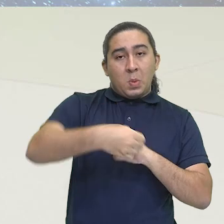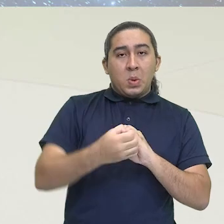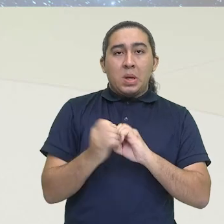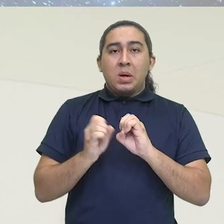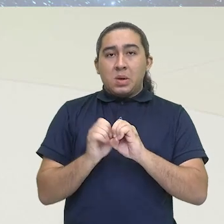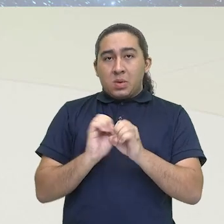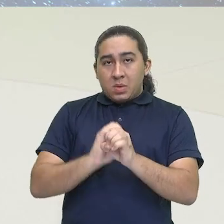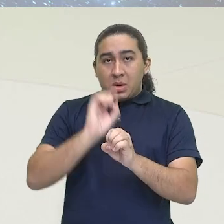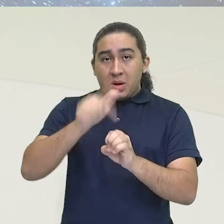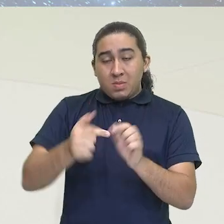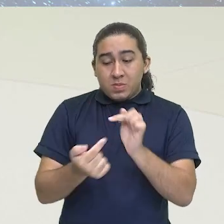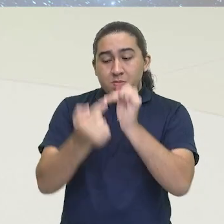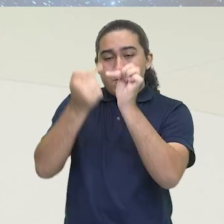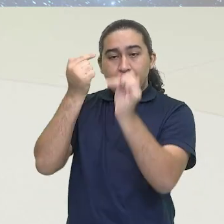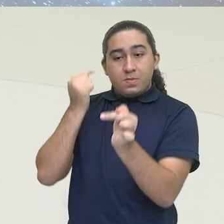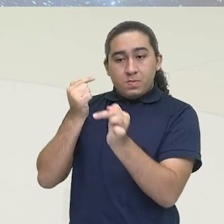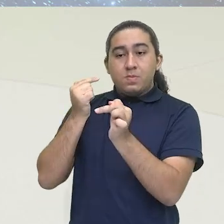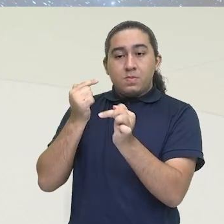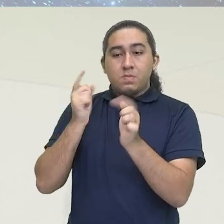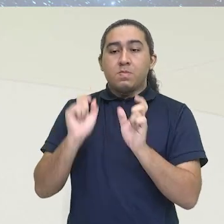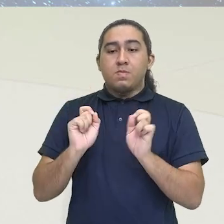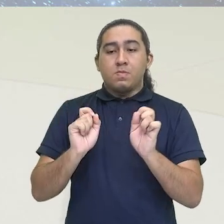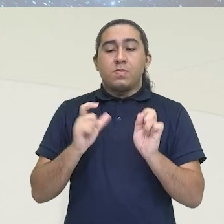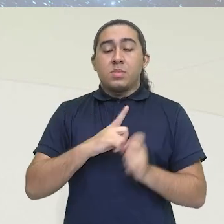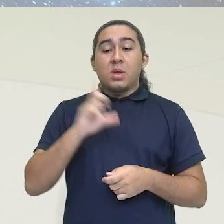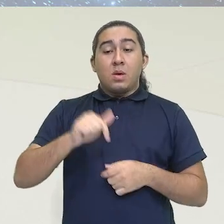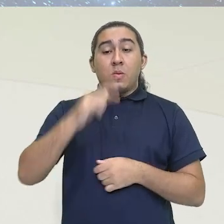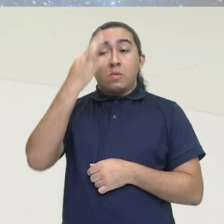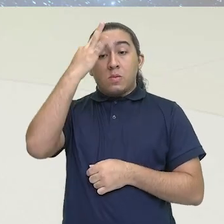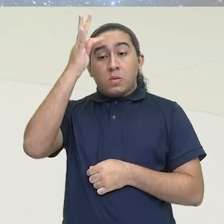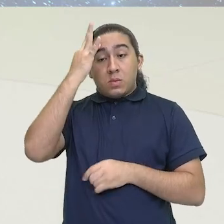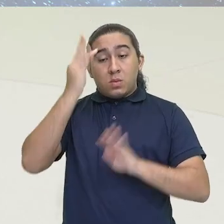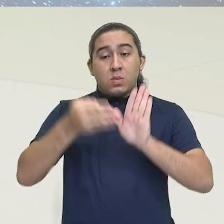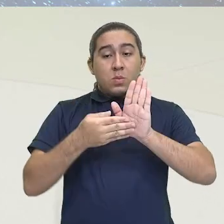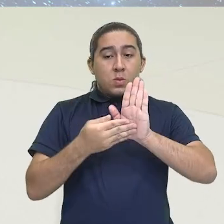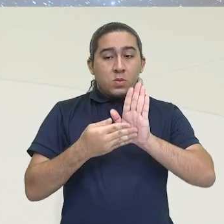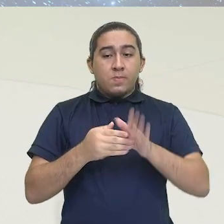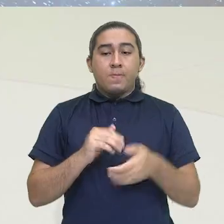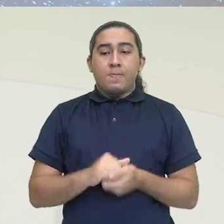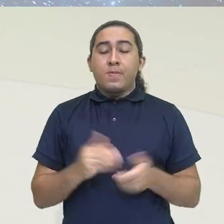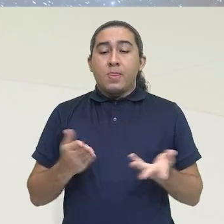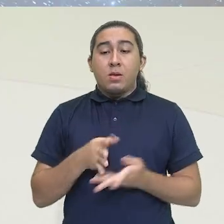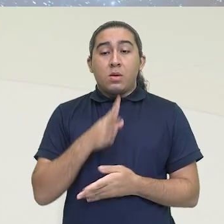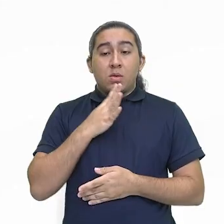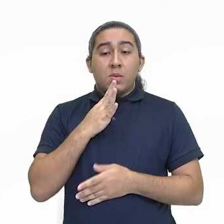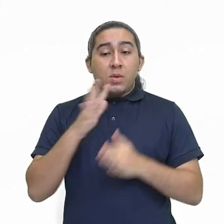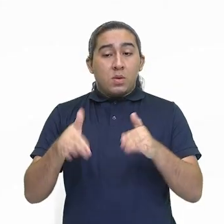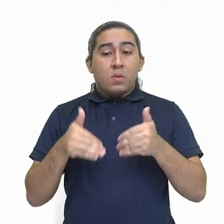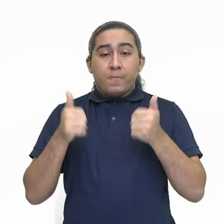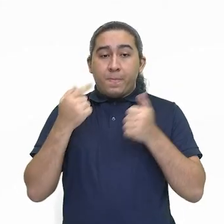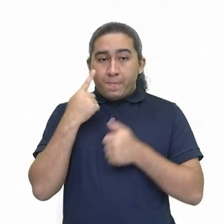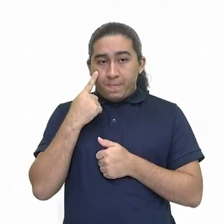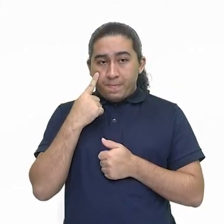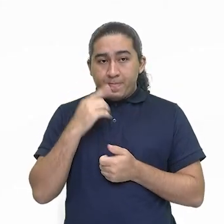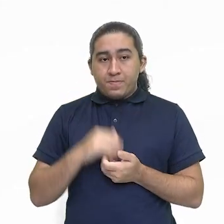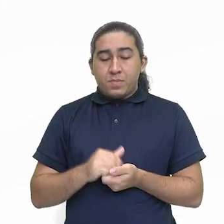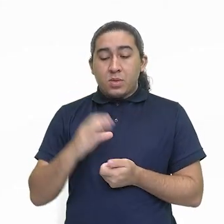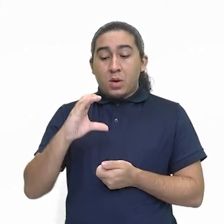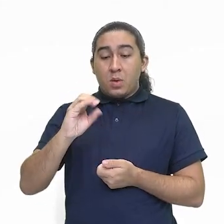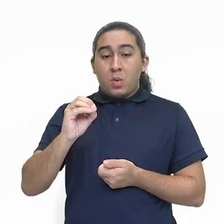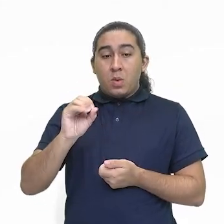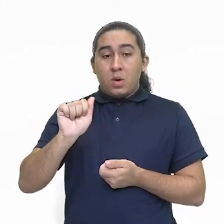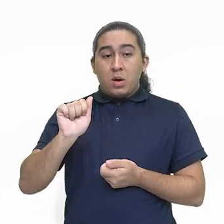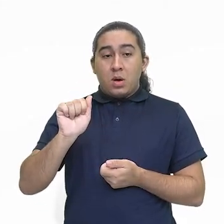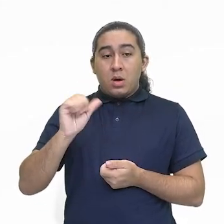moléculas primitivas que Oparin e Haldane propuseram. Vamos conhecer um pouquinho sobre elas.